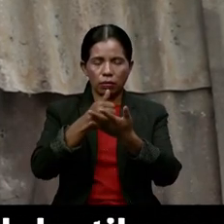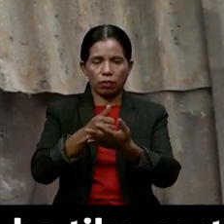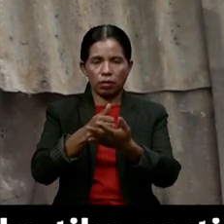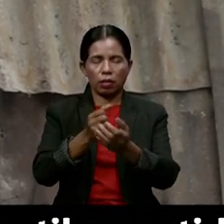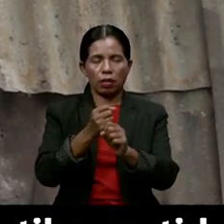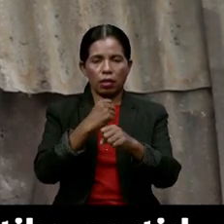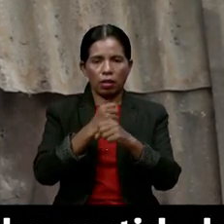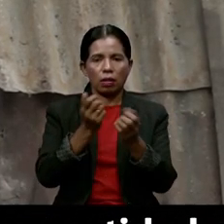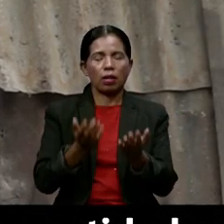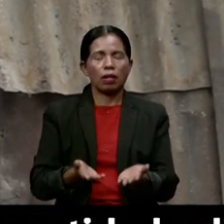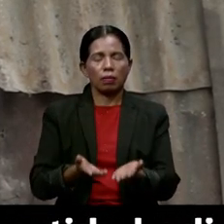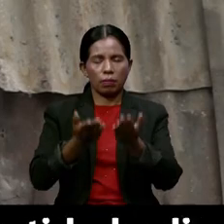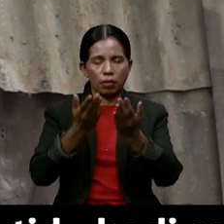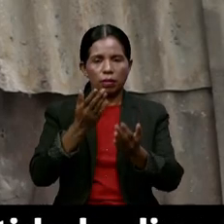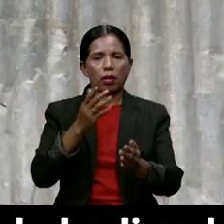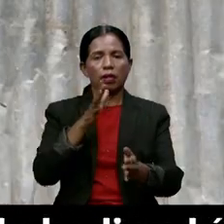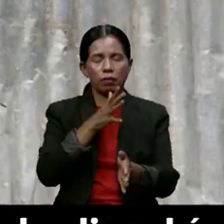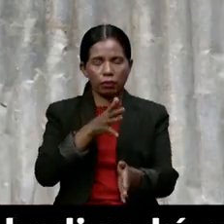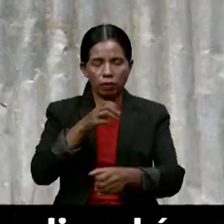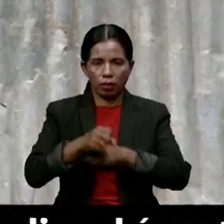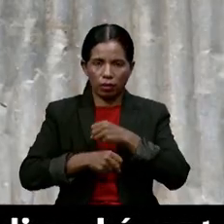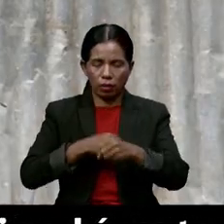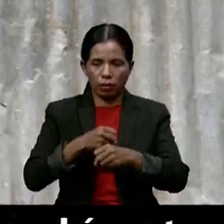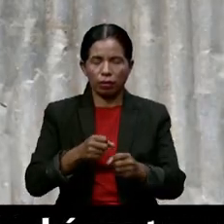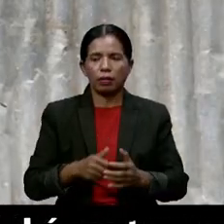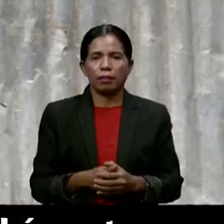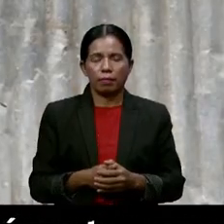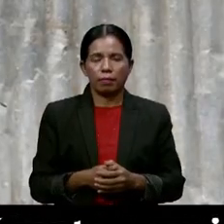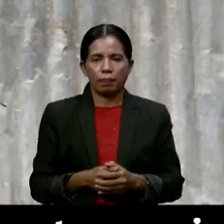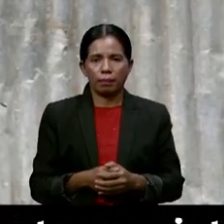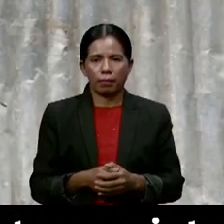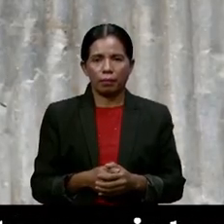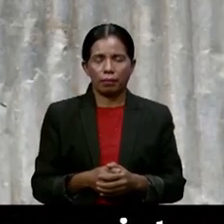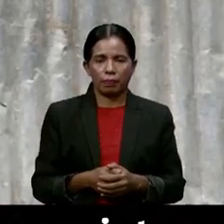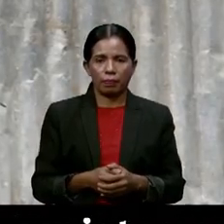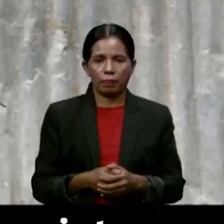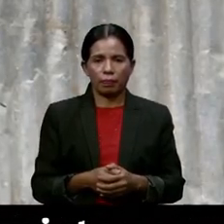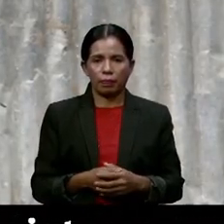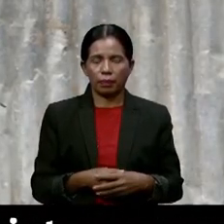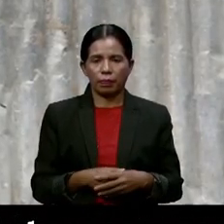neteros. Aqui pa cobertura, Jemen.